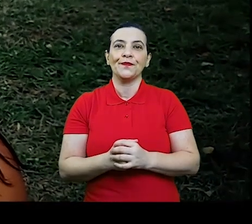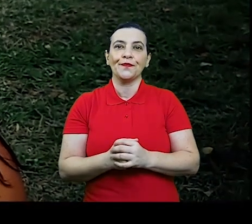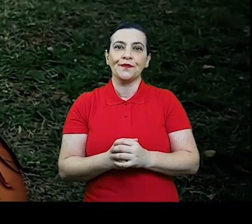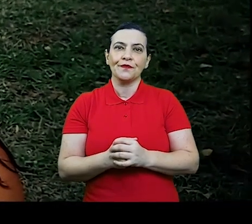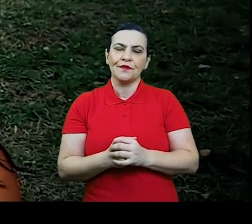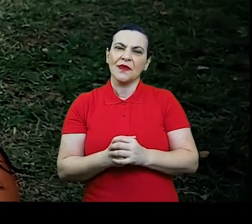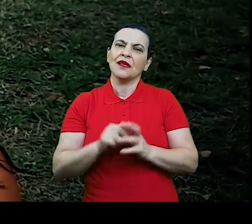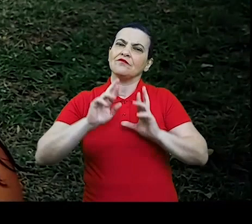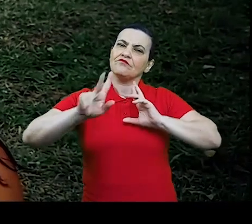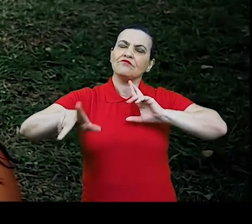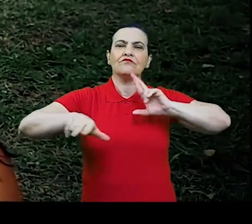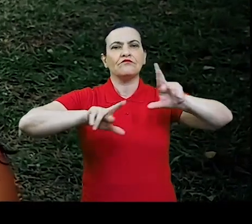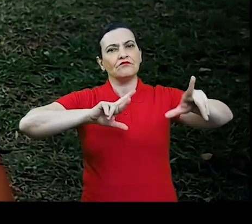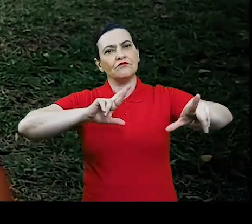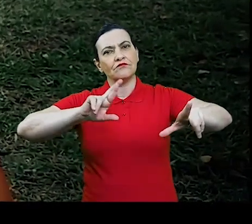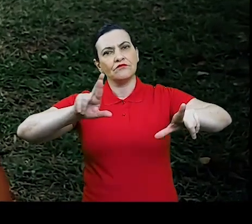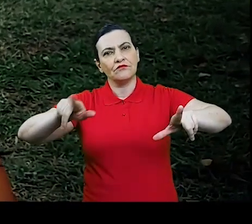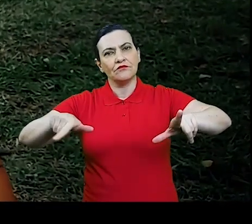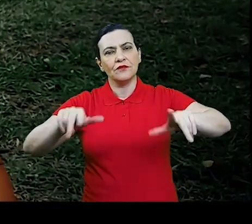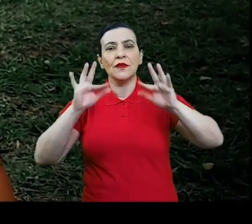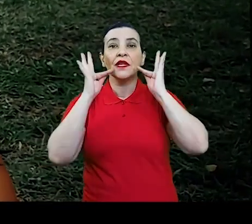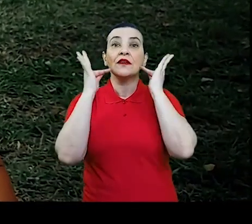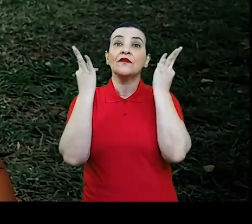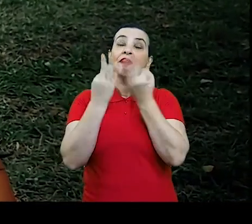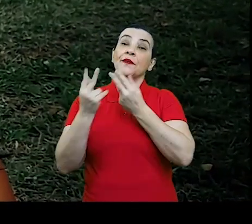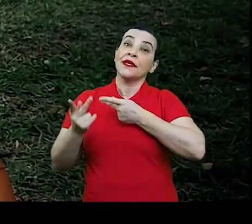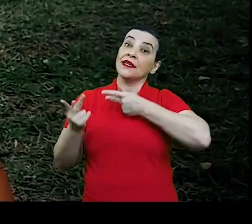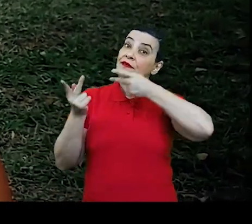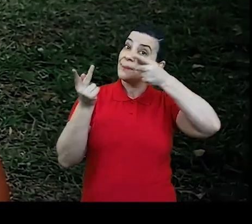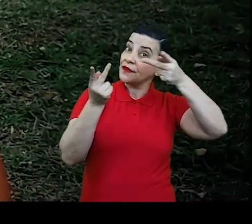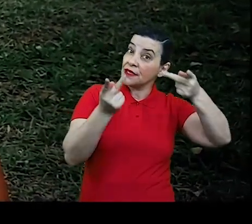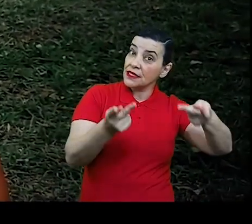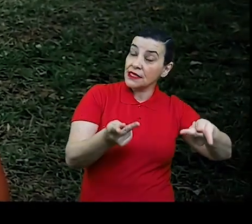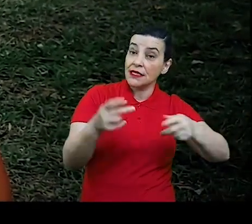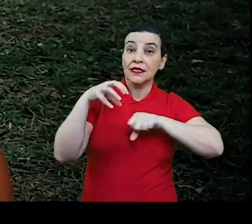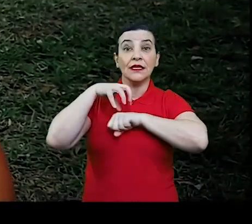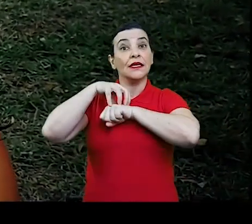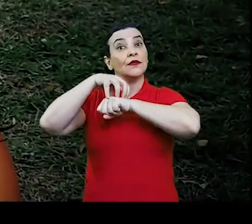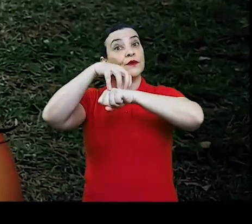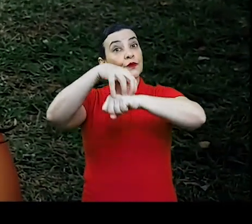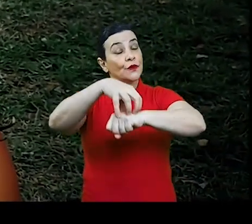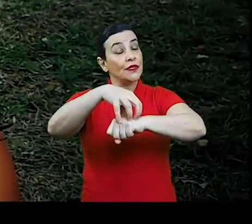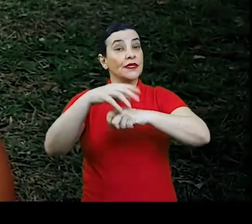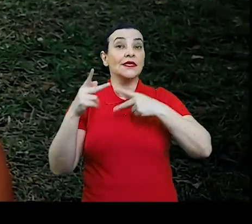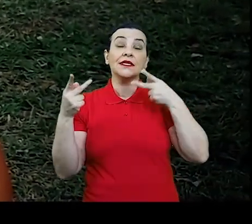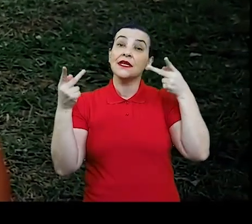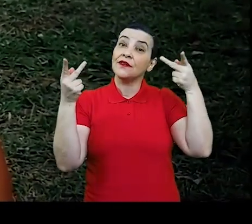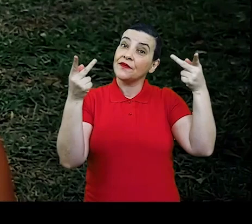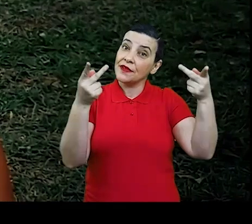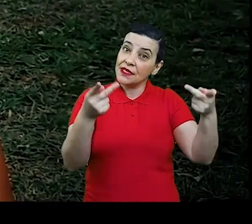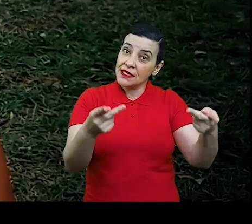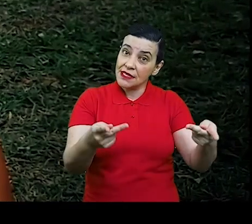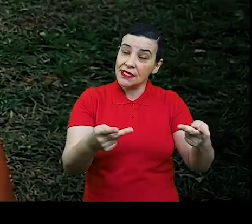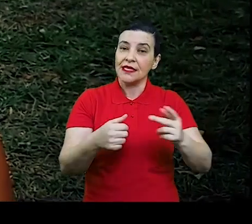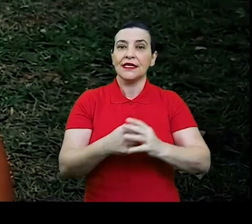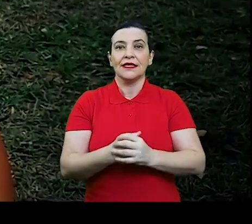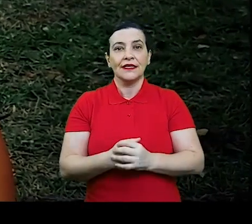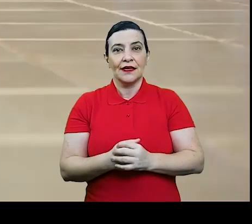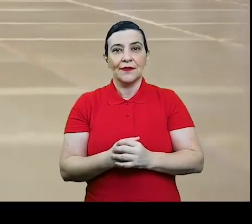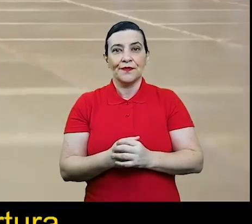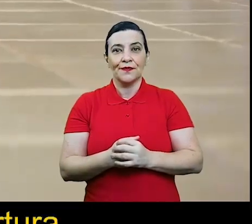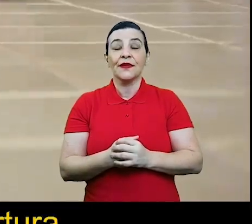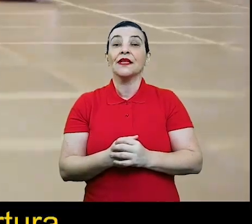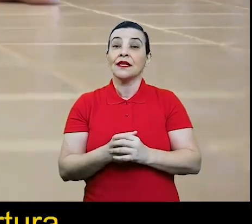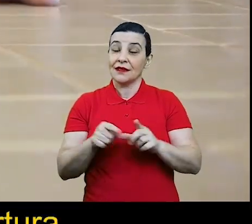diversas ocasiões, como em visita de algum parente ou de algum turista. E nela é feita a